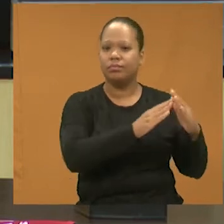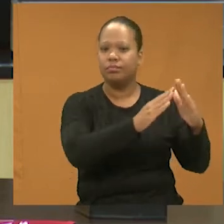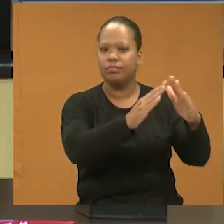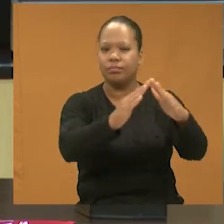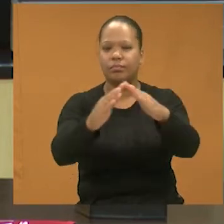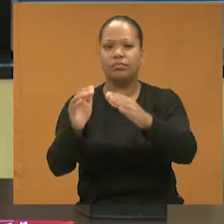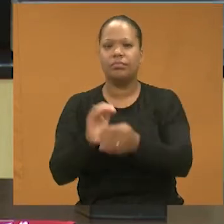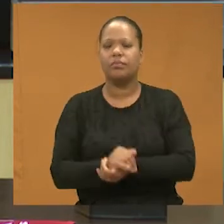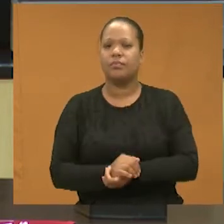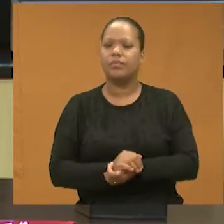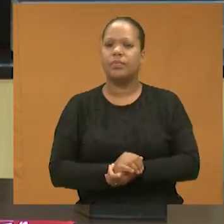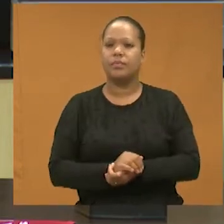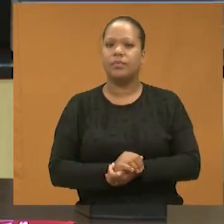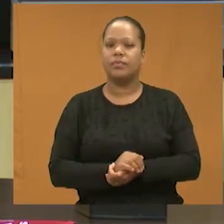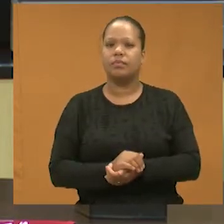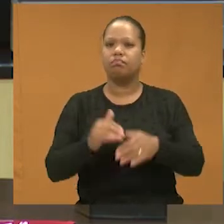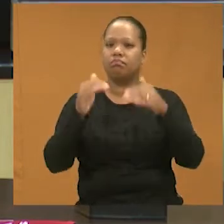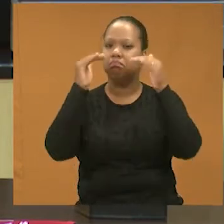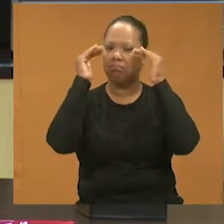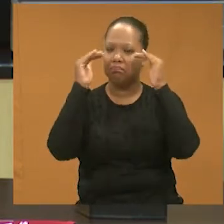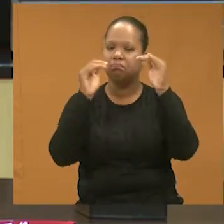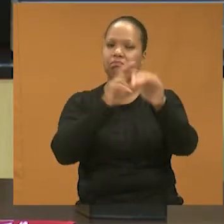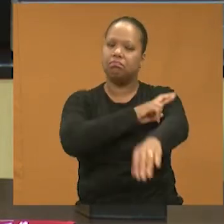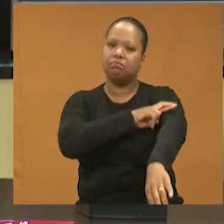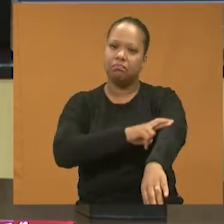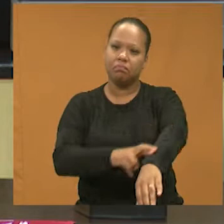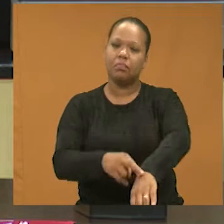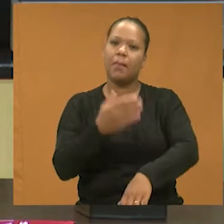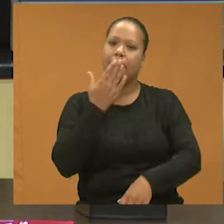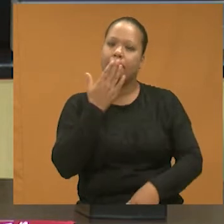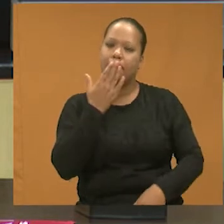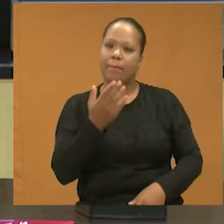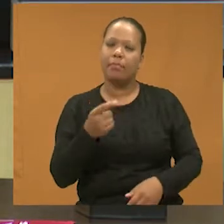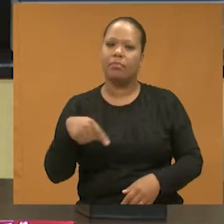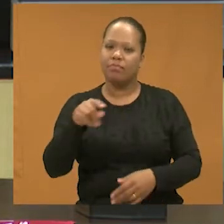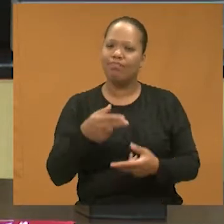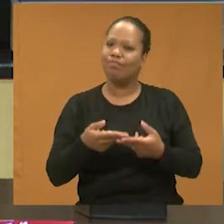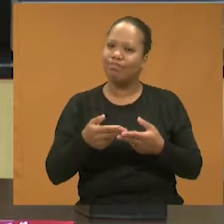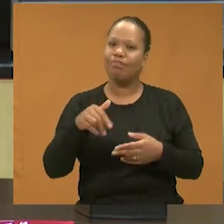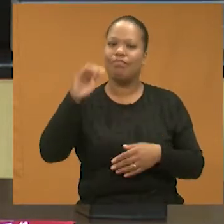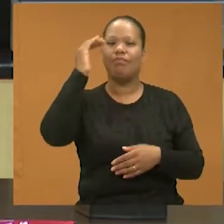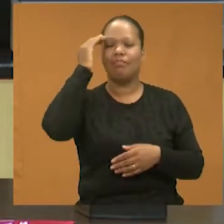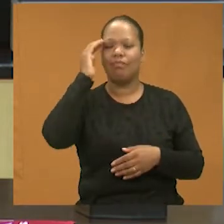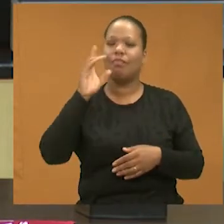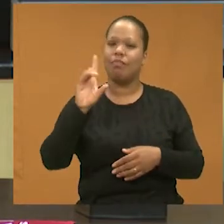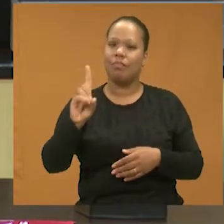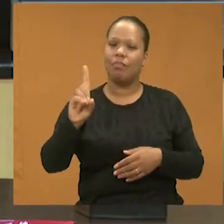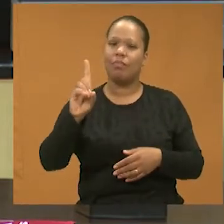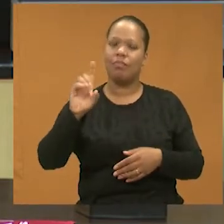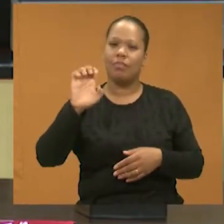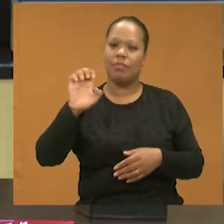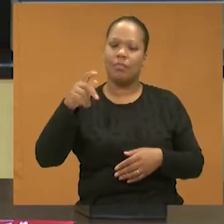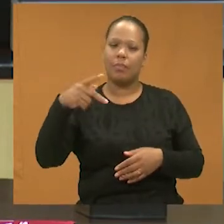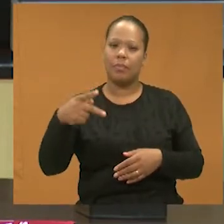aspectos. Assim sendo, muito respeitosamente, recorremos à compreensão e aos préstimos da EDP e